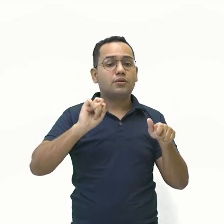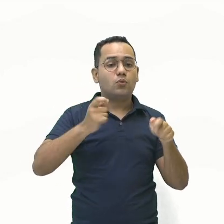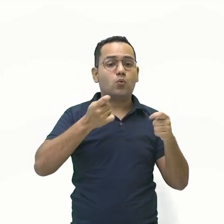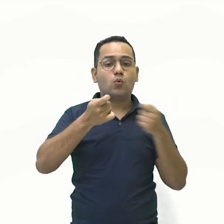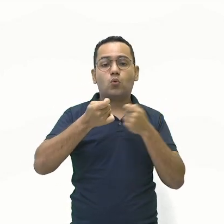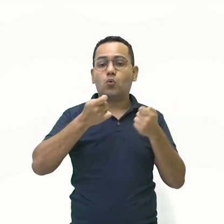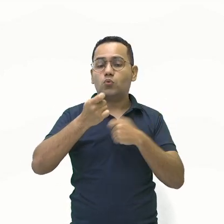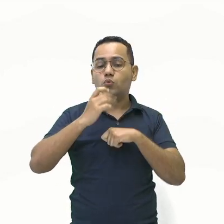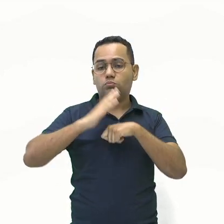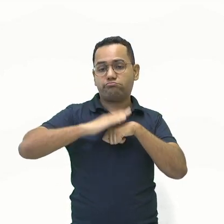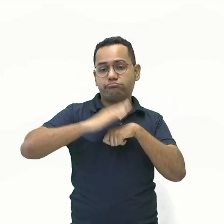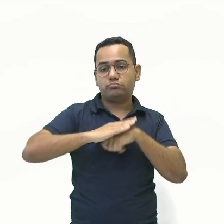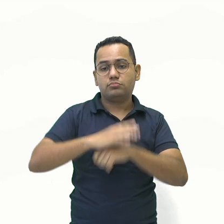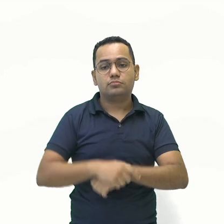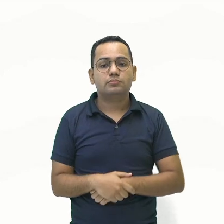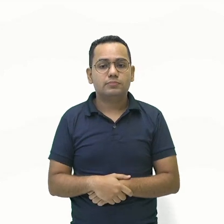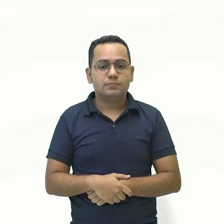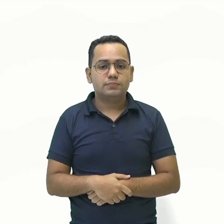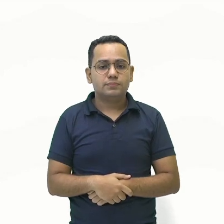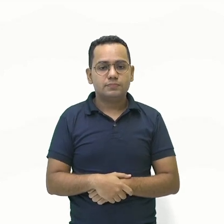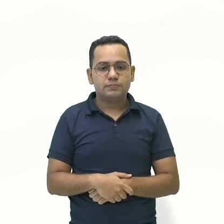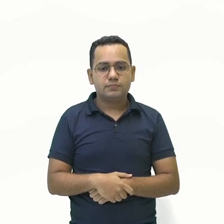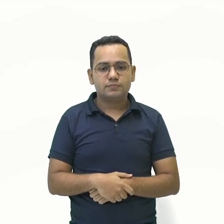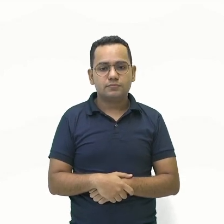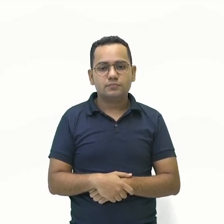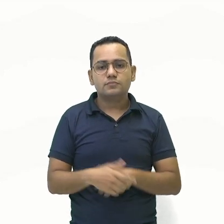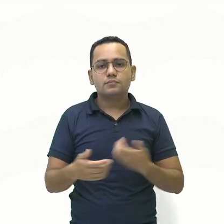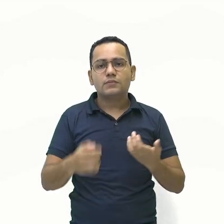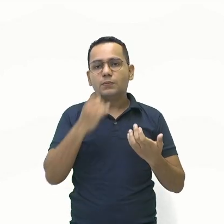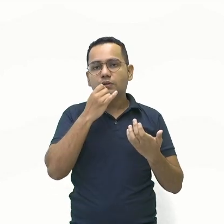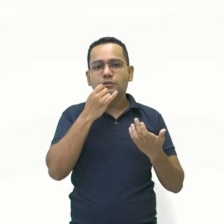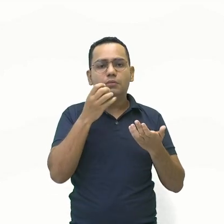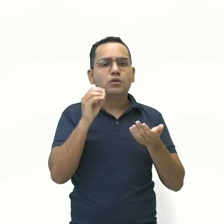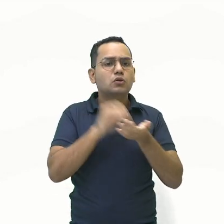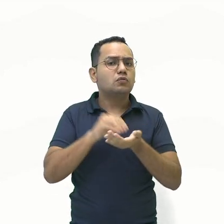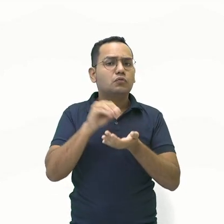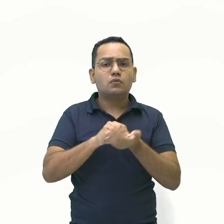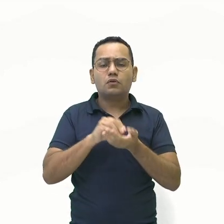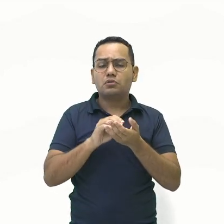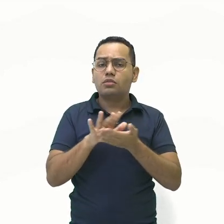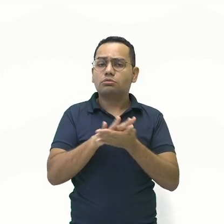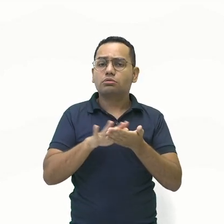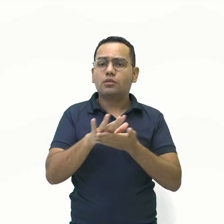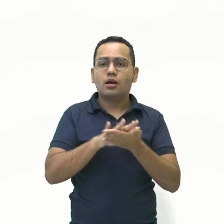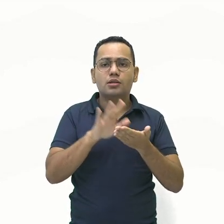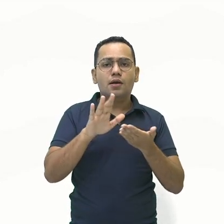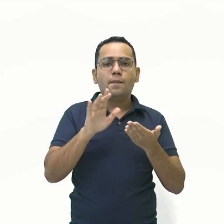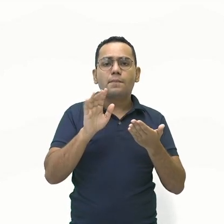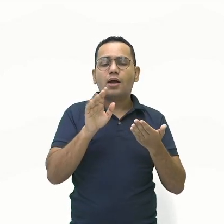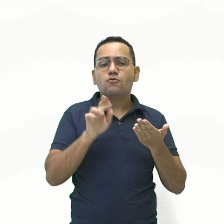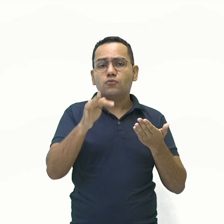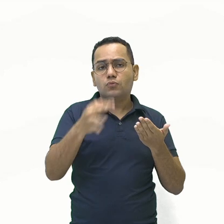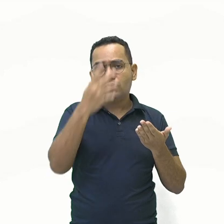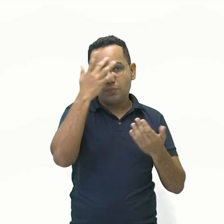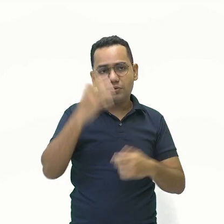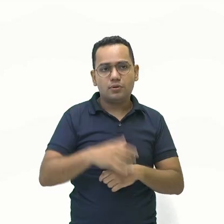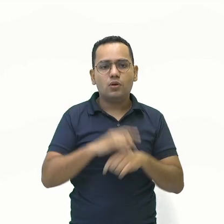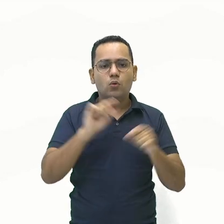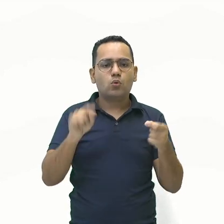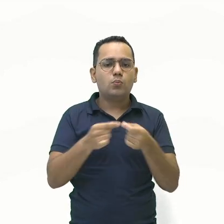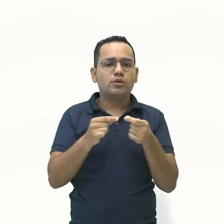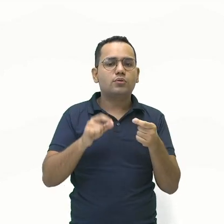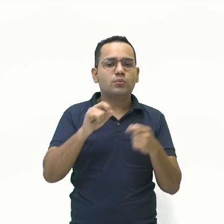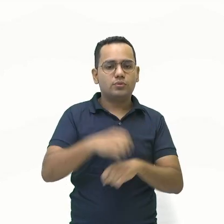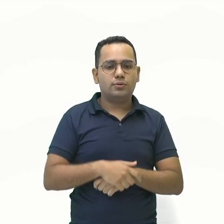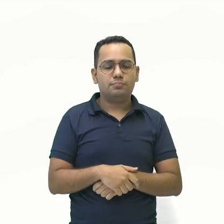com sabedoria, para que esse recurso não vá faltar para as próximas gerações, né? Alinhando ali o crescimento